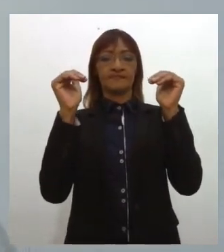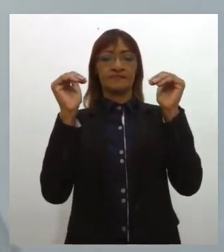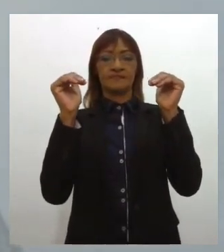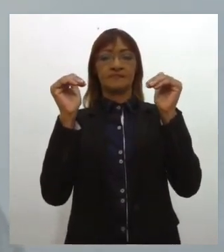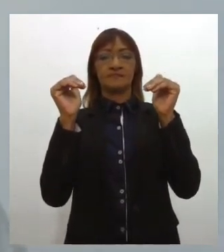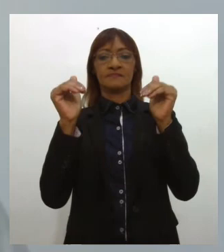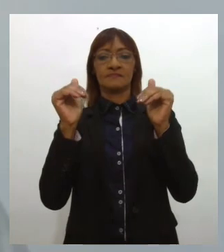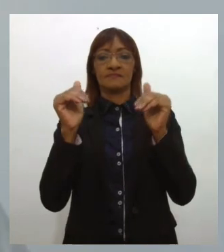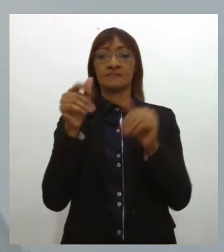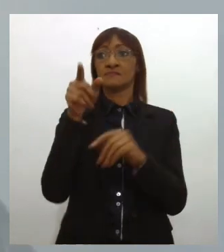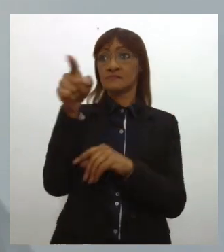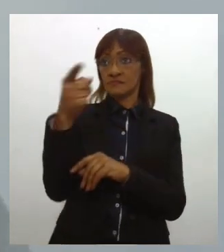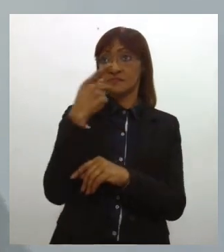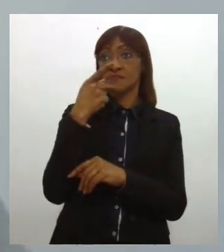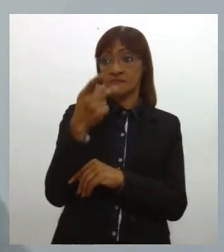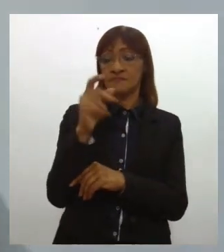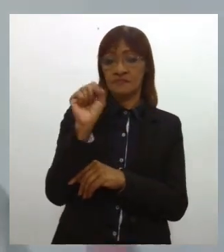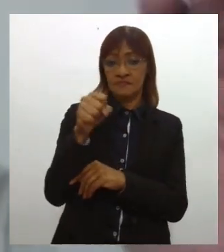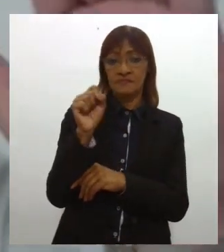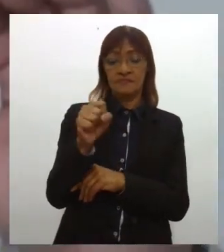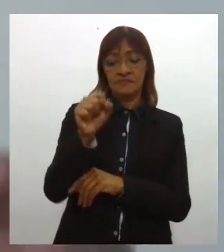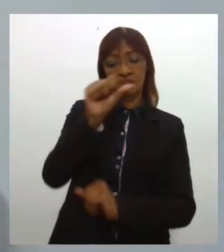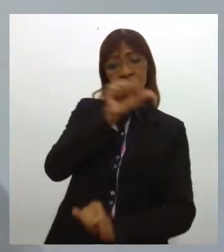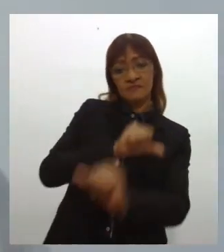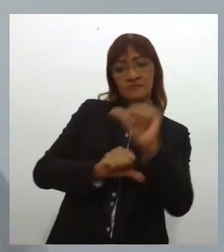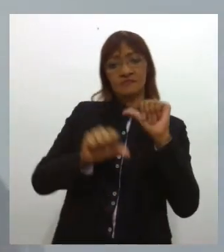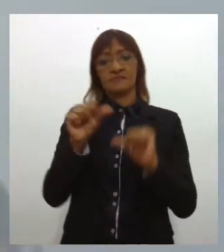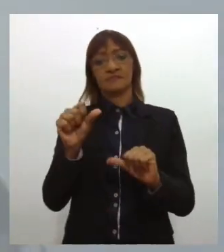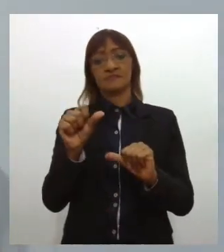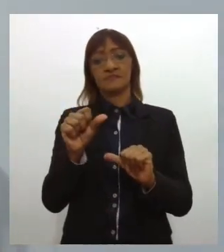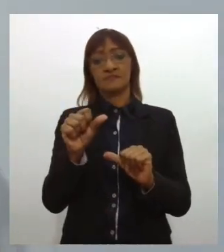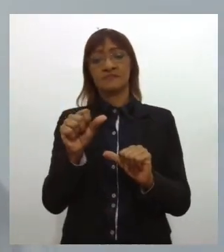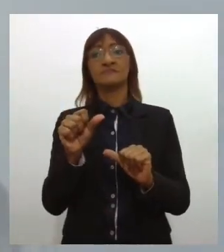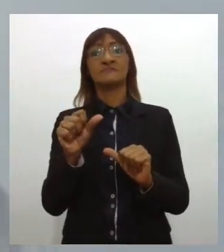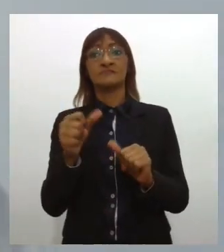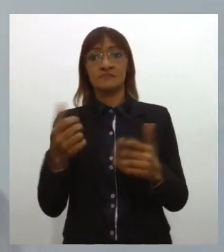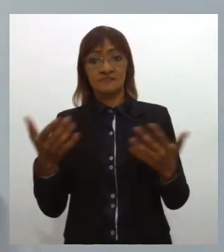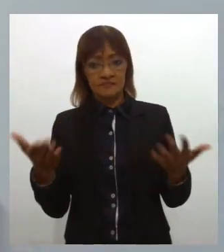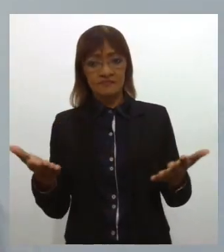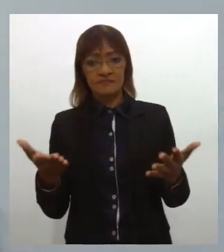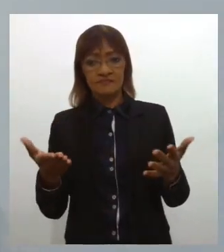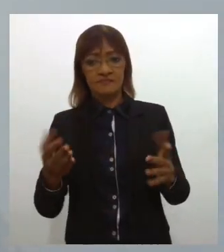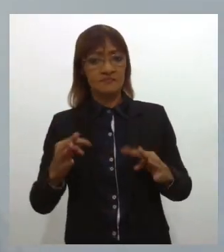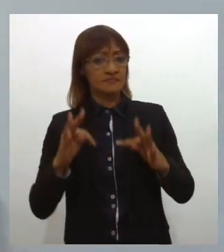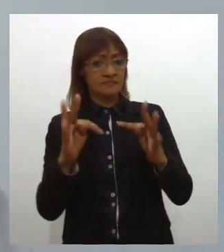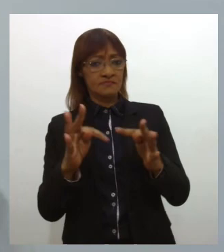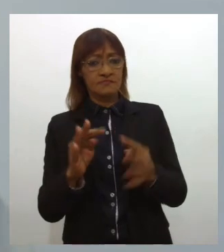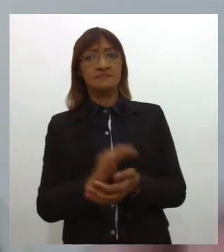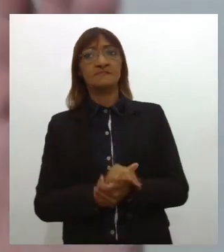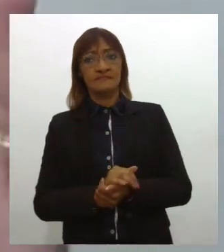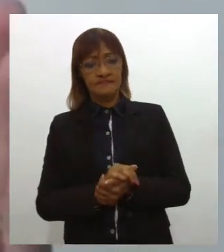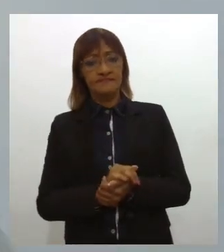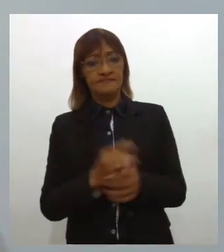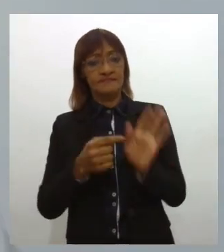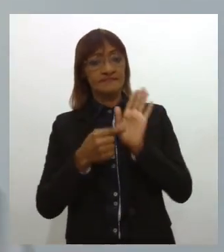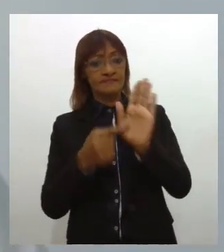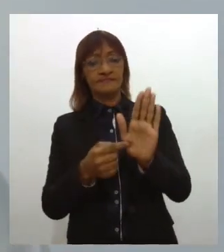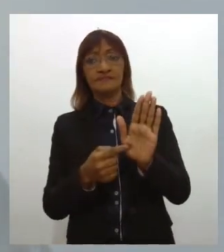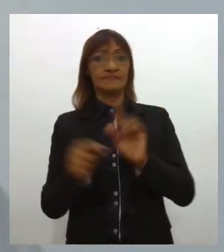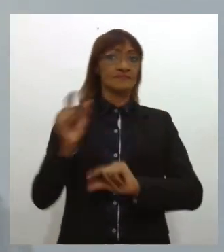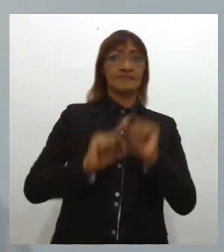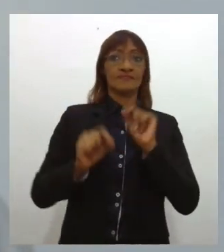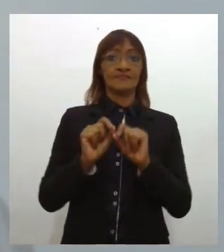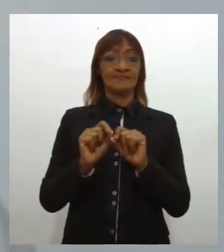muito assertiva nisso. A transformação digital, que é praticamente o estudo, ele coloca um capítulo só